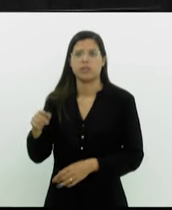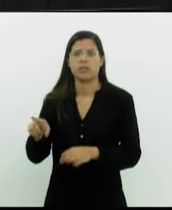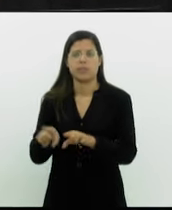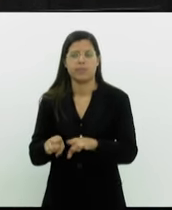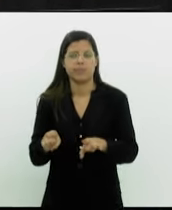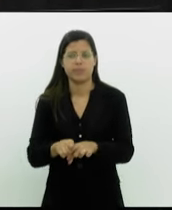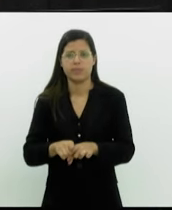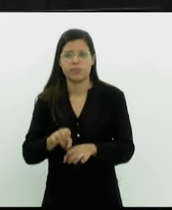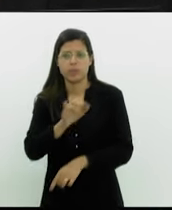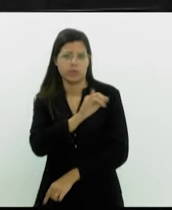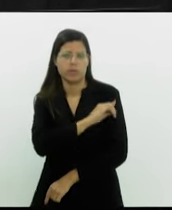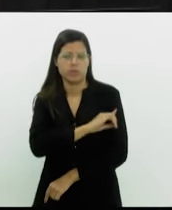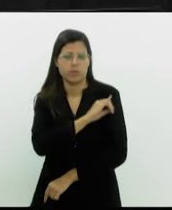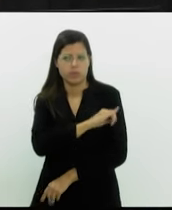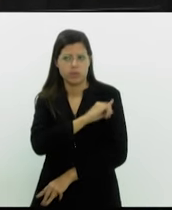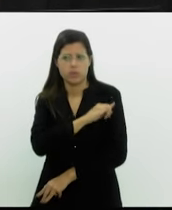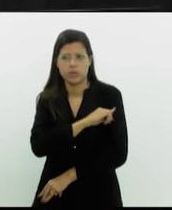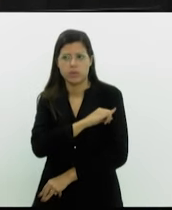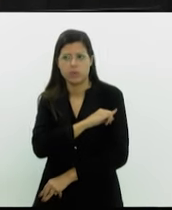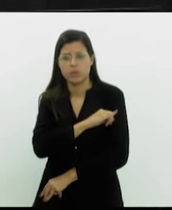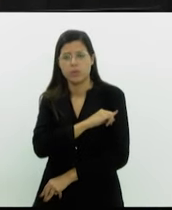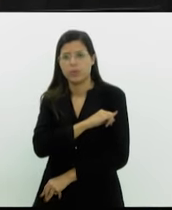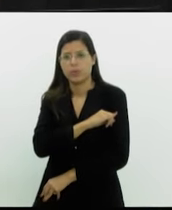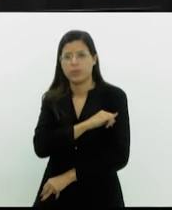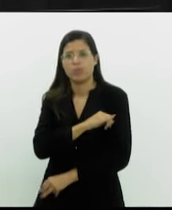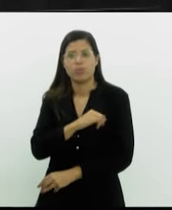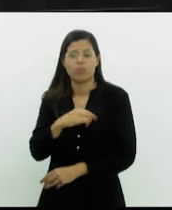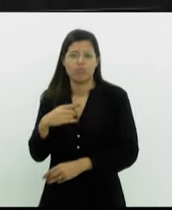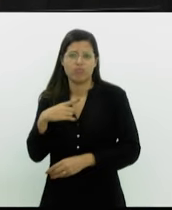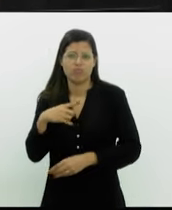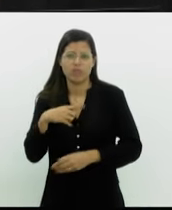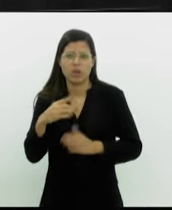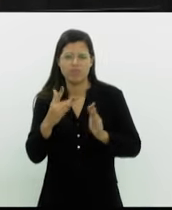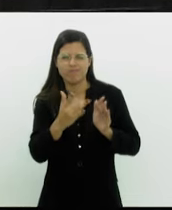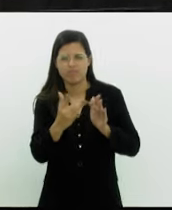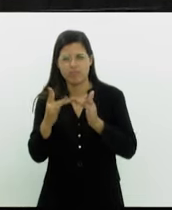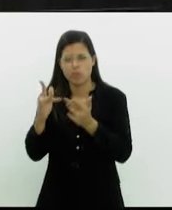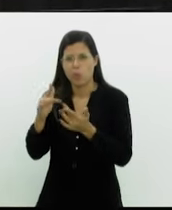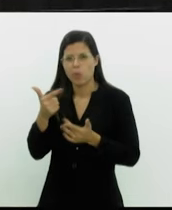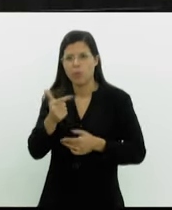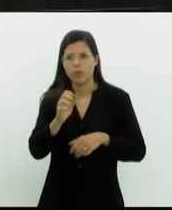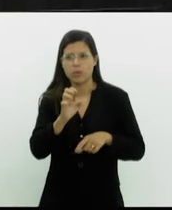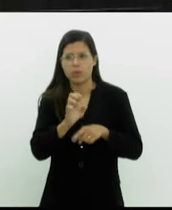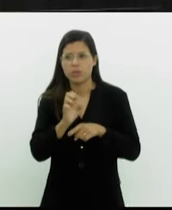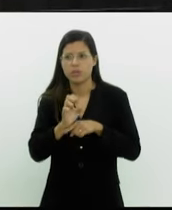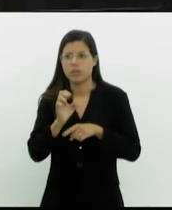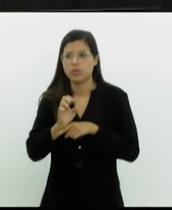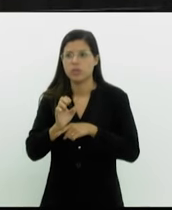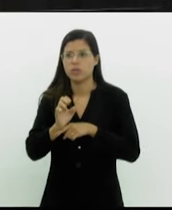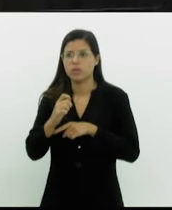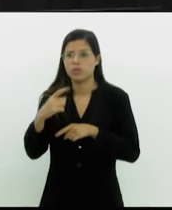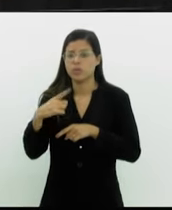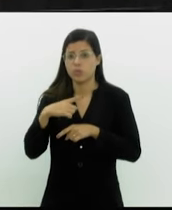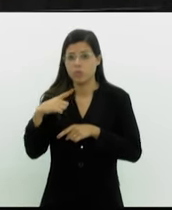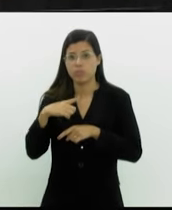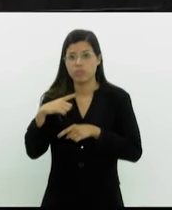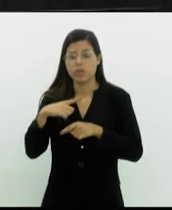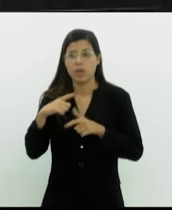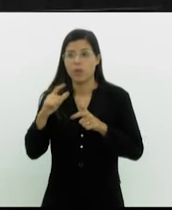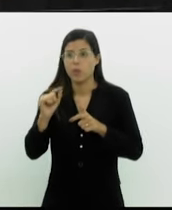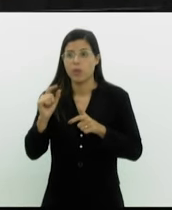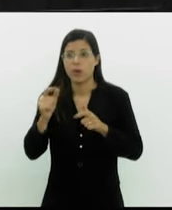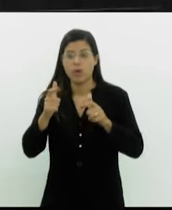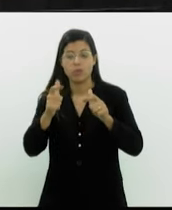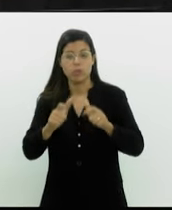E o Rio de Janeiro, cotejado com os outros estados, ele tem uma posição ímpar, que o